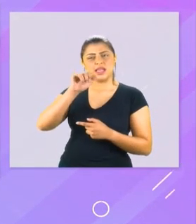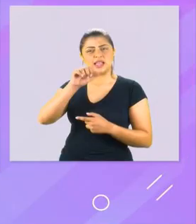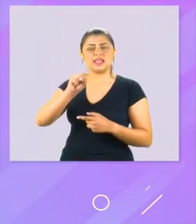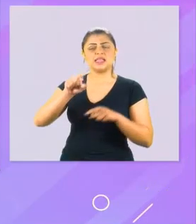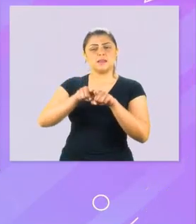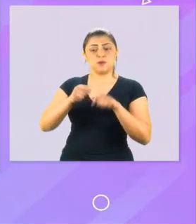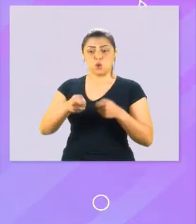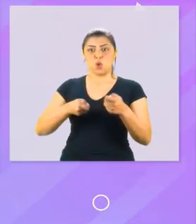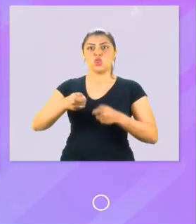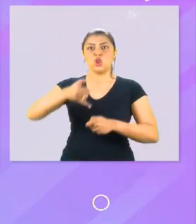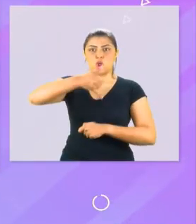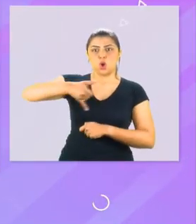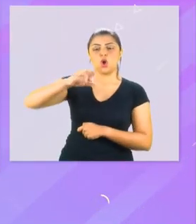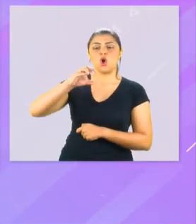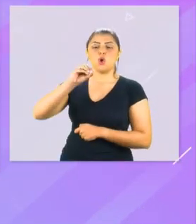colesterol.